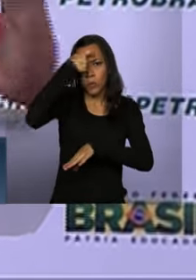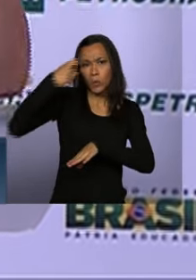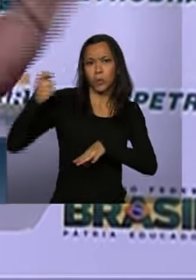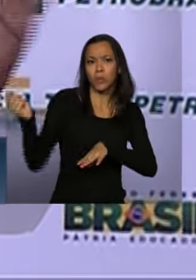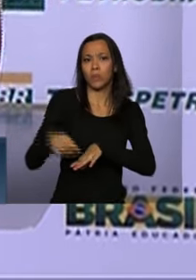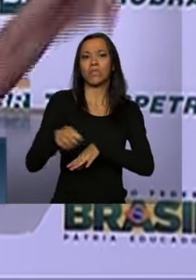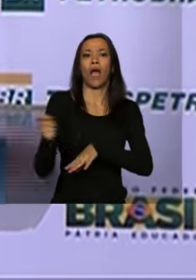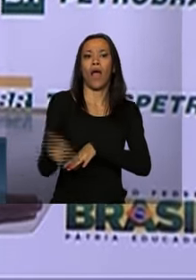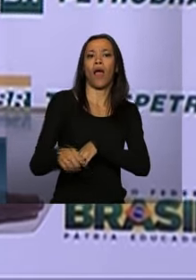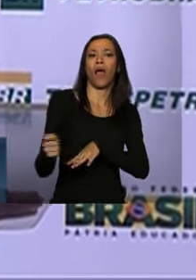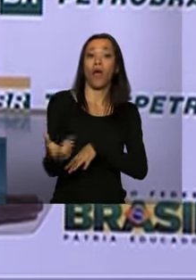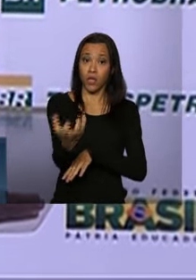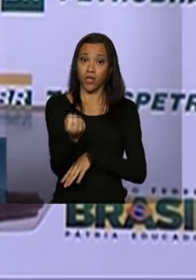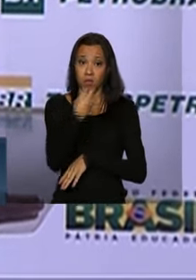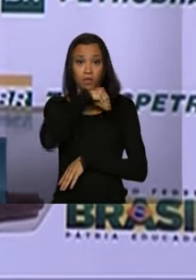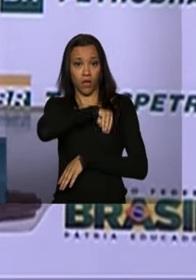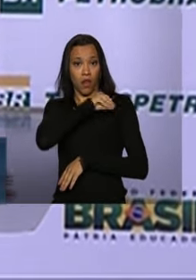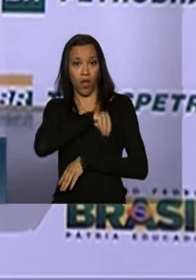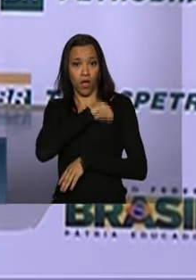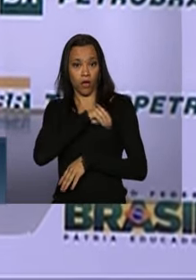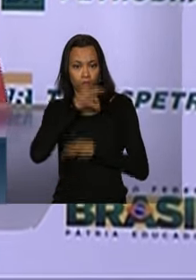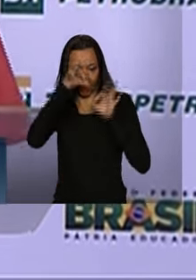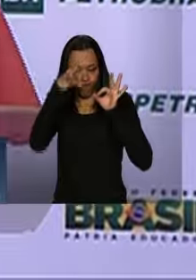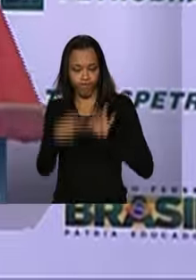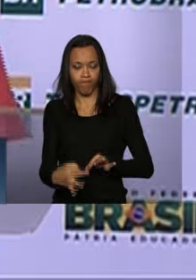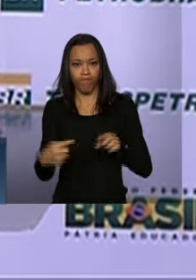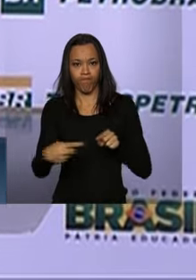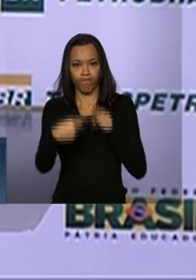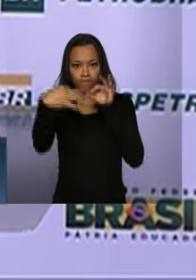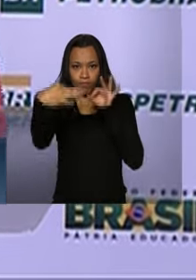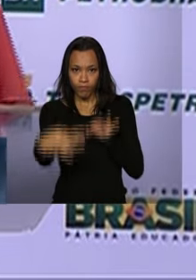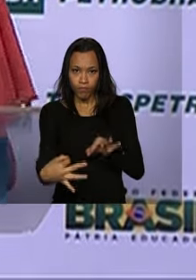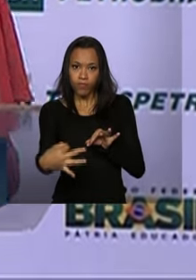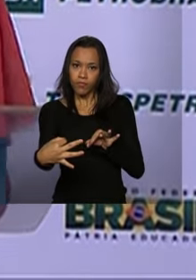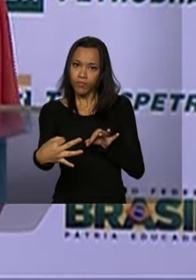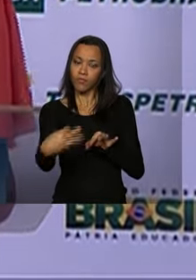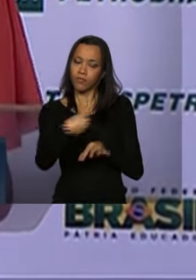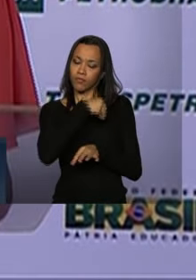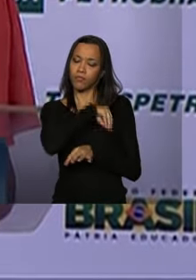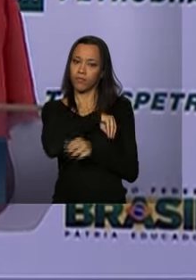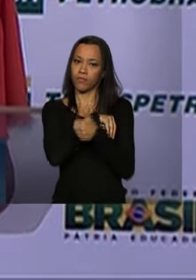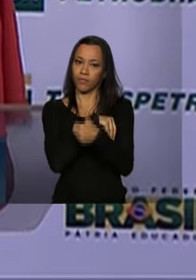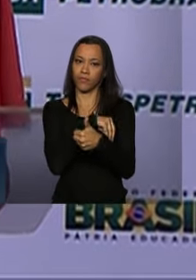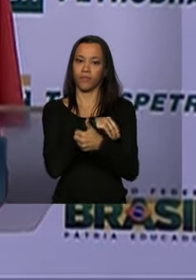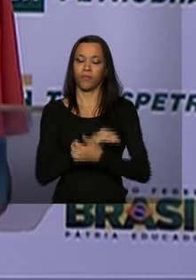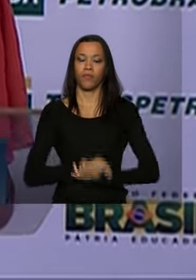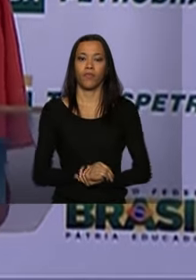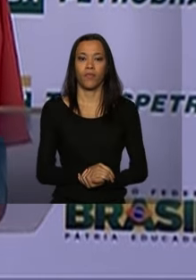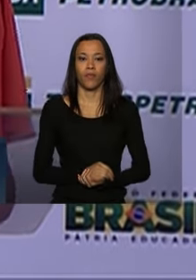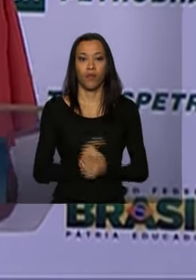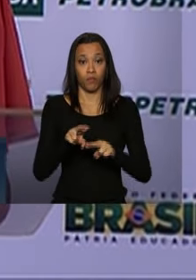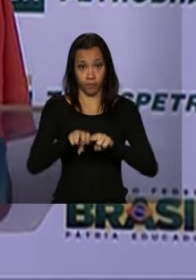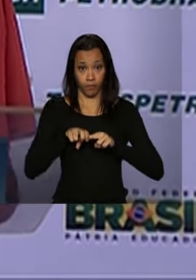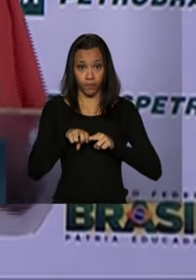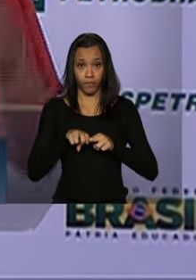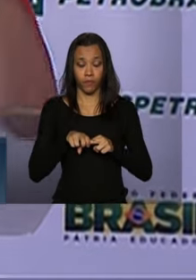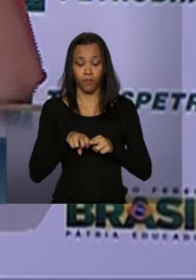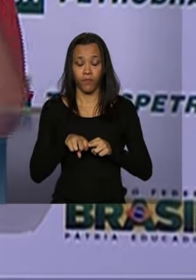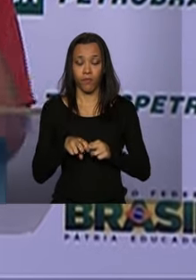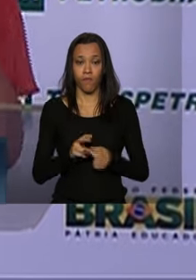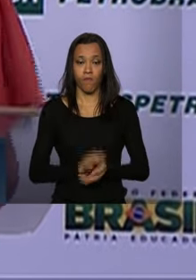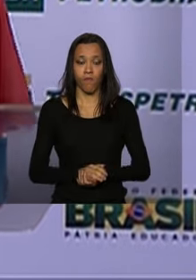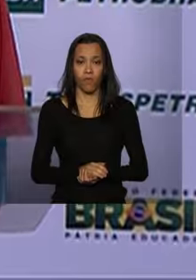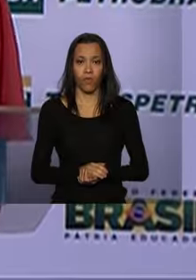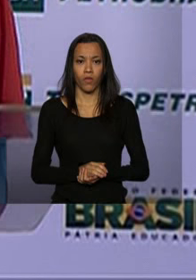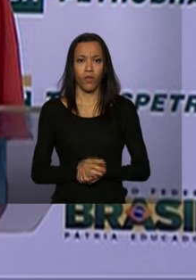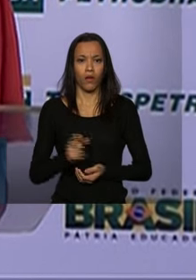ganhando salários adequados e tendo uma renda adequada. Portanto, por